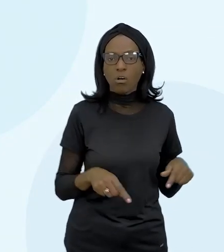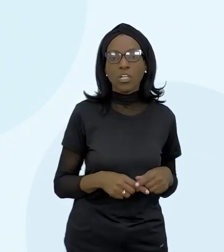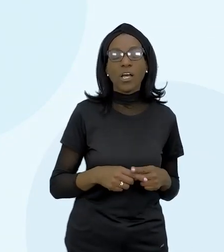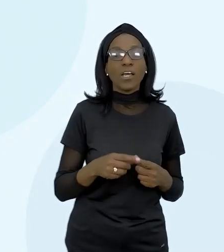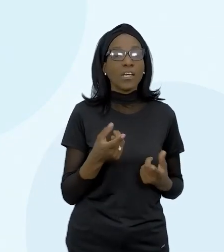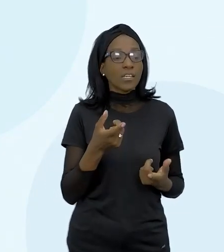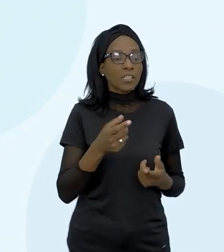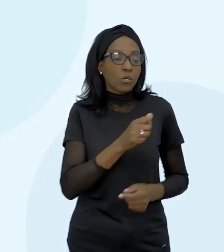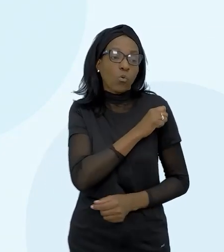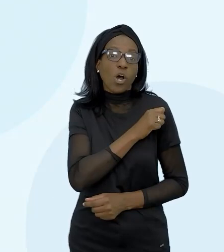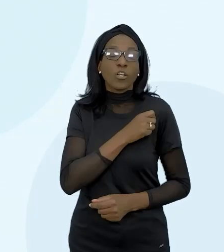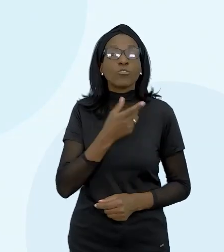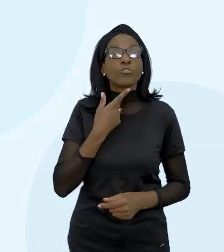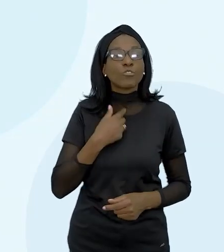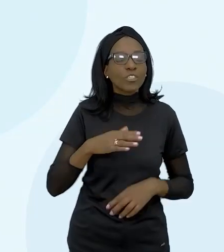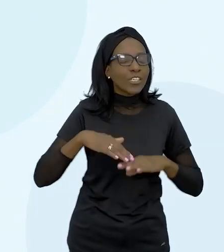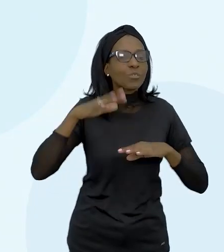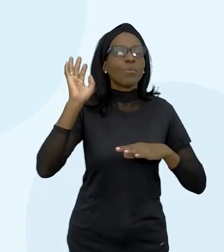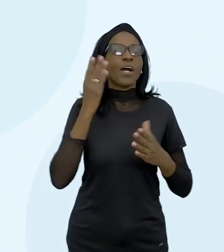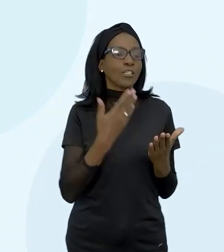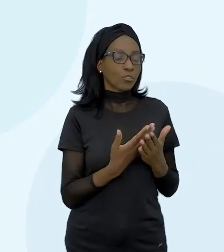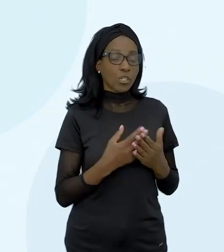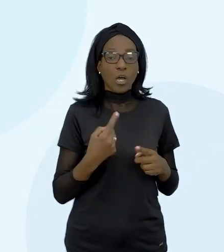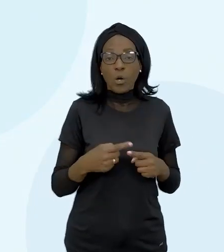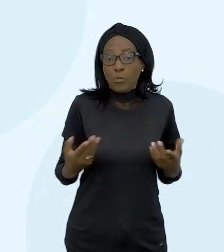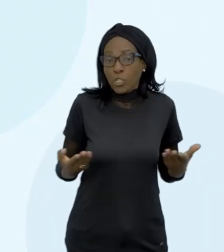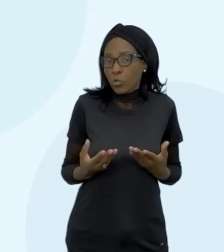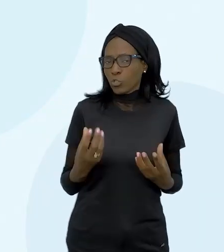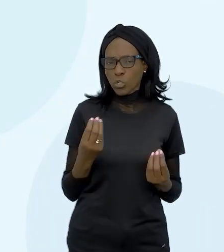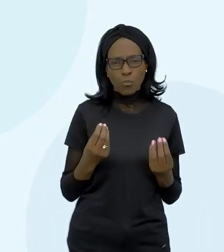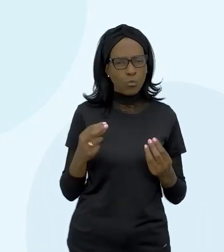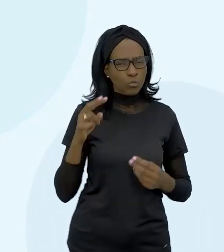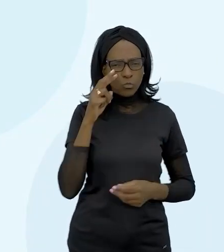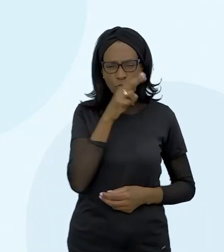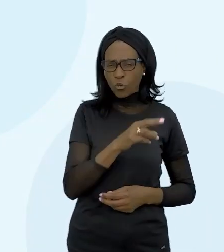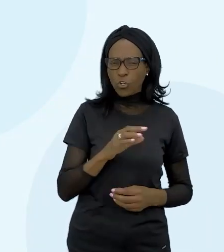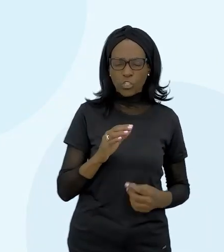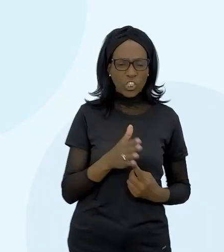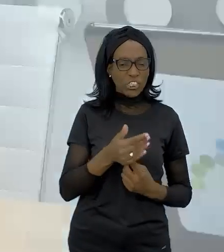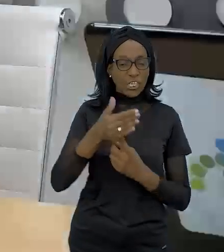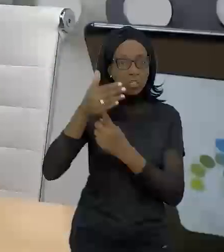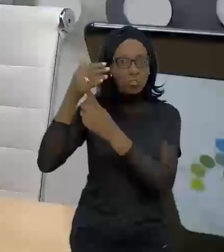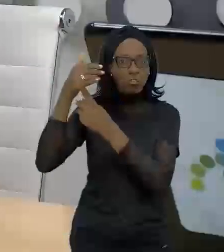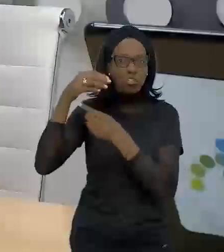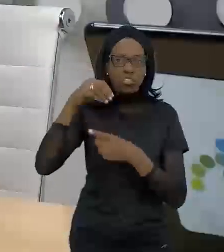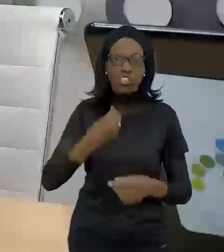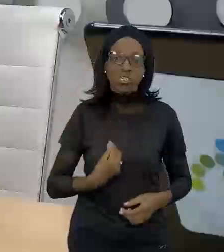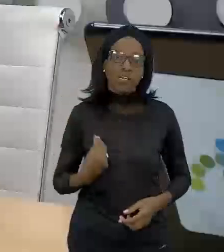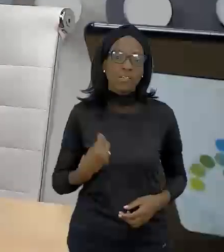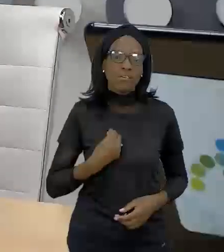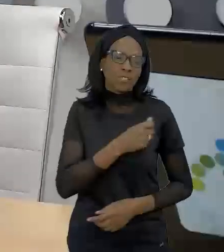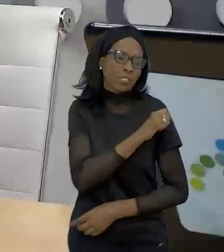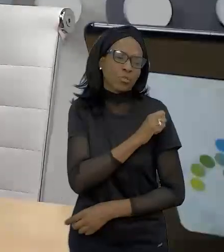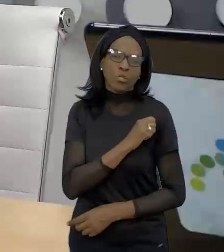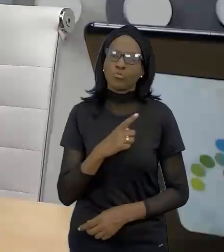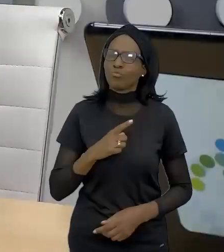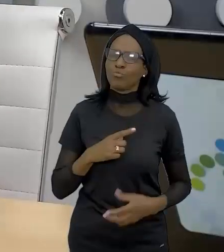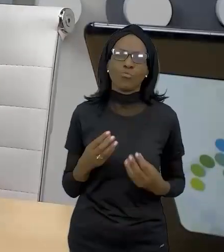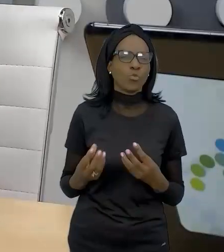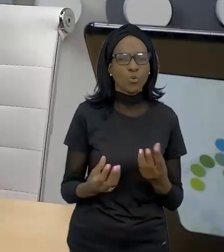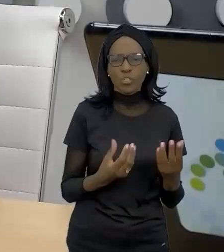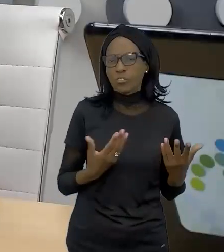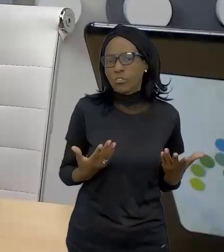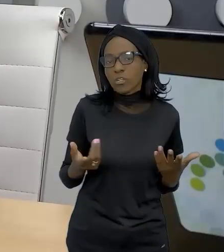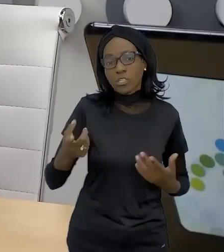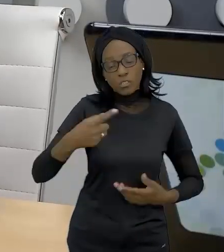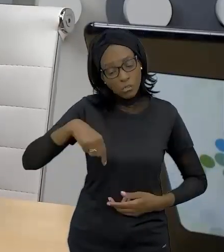os estudantes, isso é muito forte para eles, né? A tecnologia está muito presente na vida deles, então isso é uma coisa que a